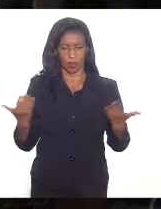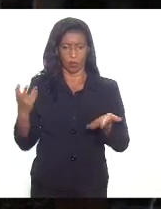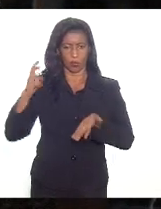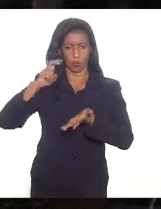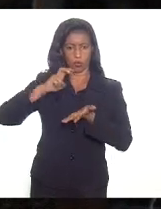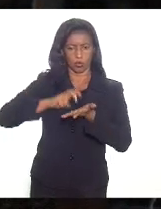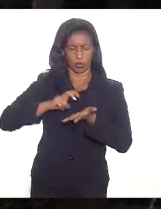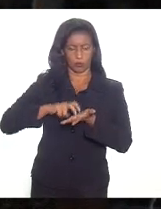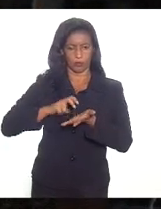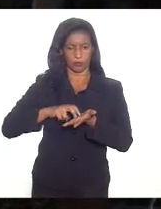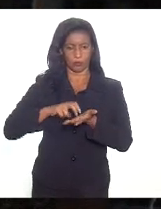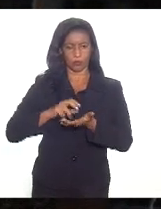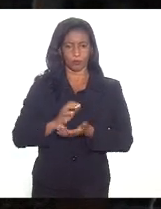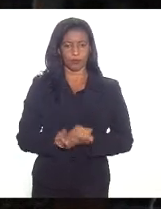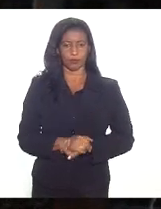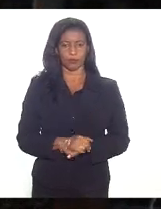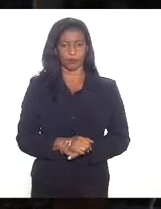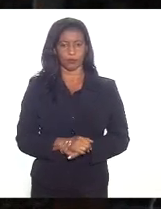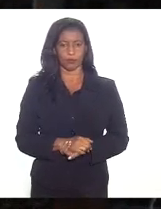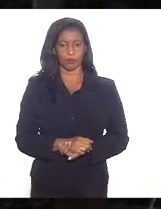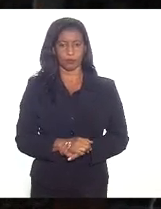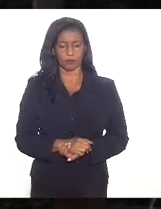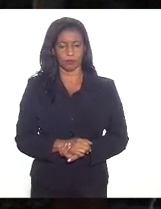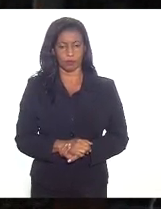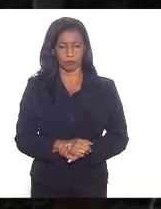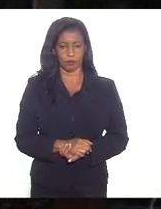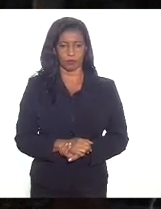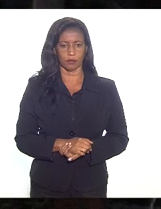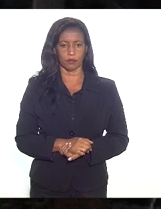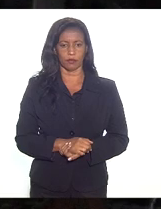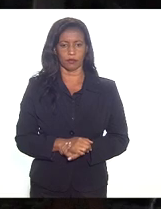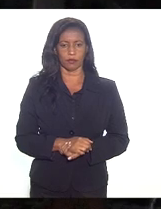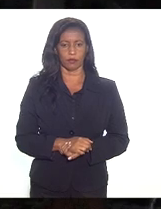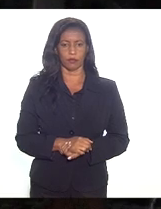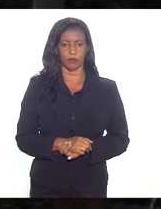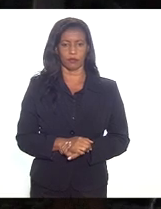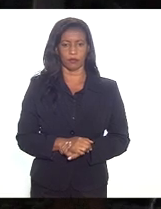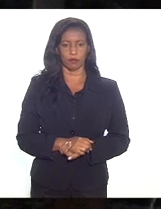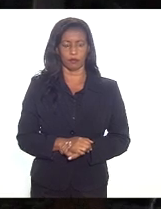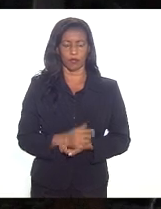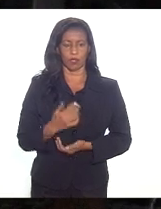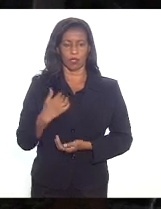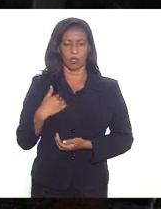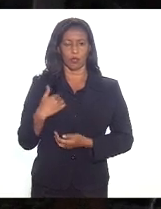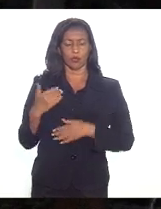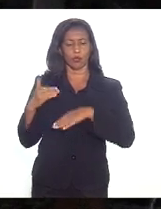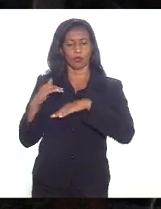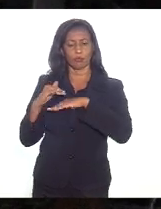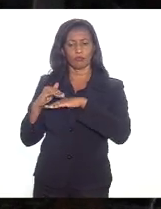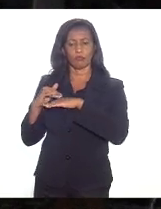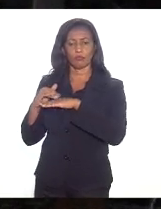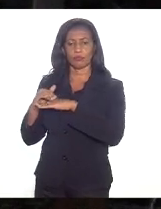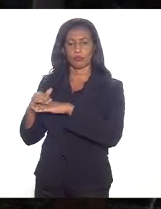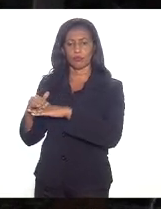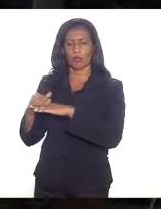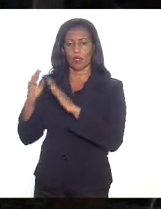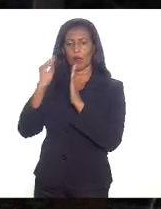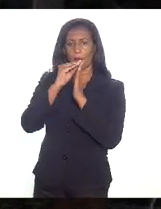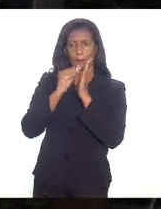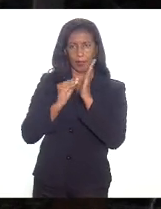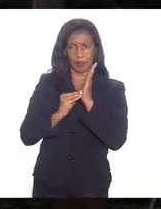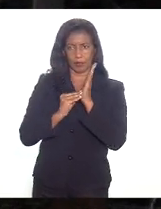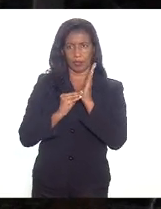para a Vossa Excelência e pedi que nós pudéssemos fazer um entendimento em relação ao parecer da